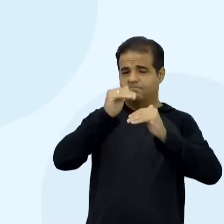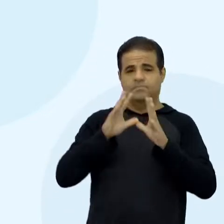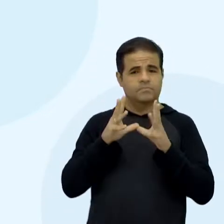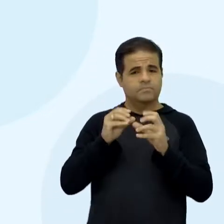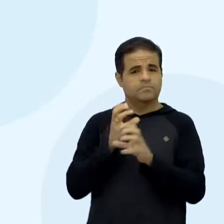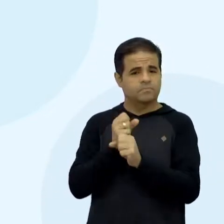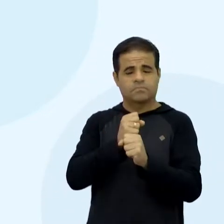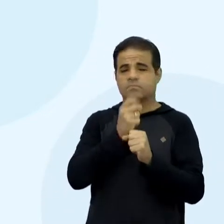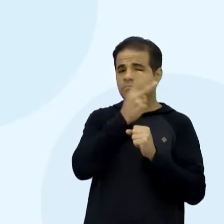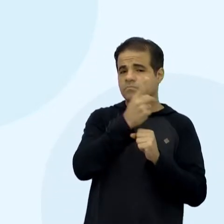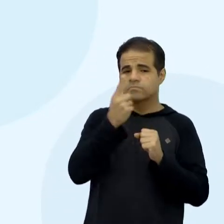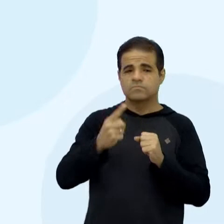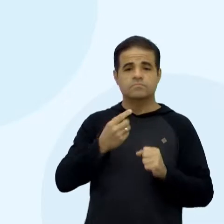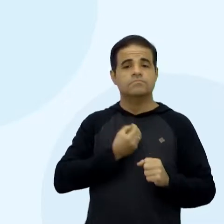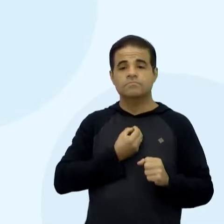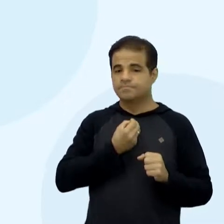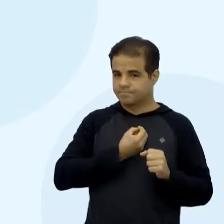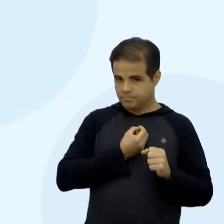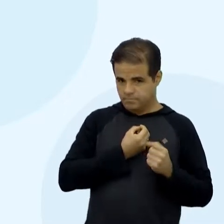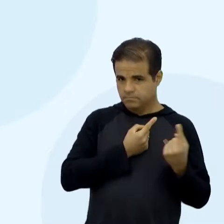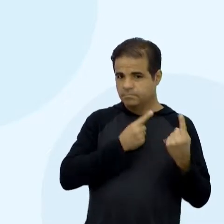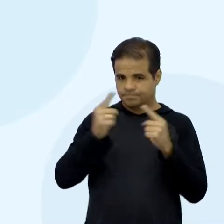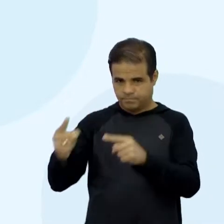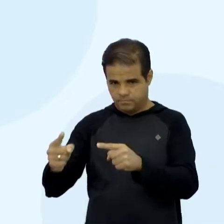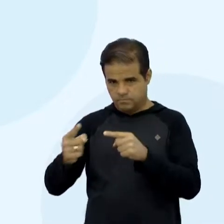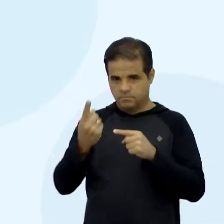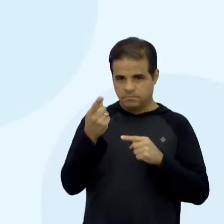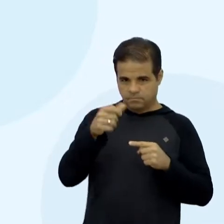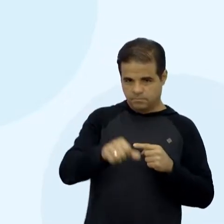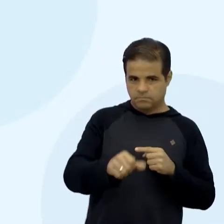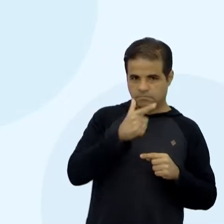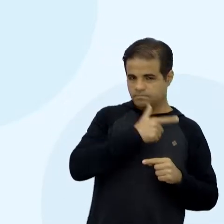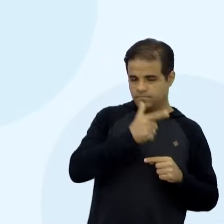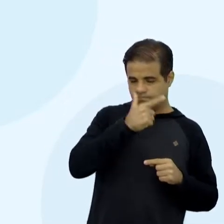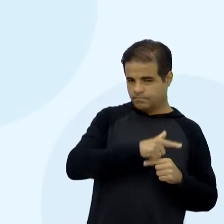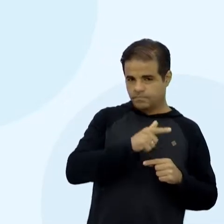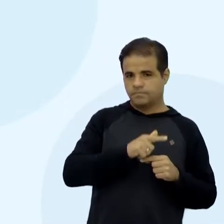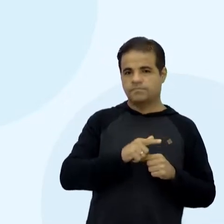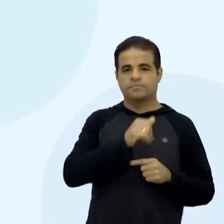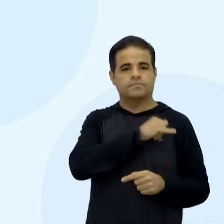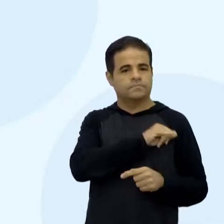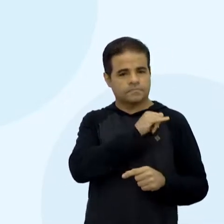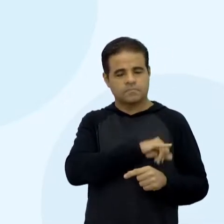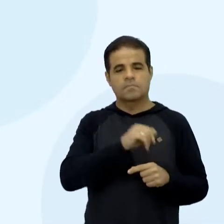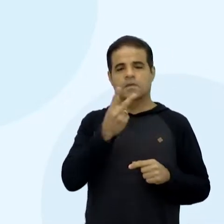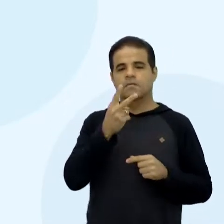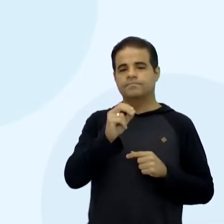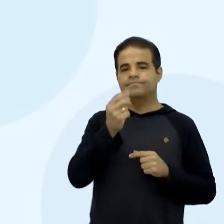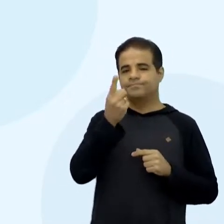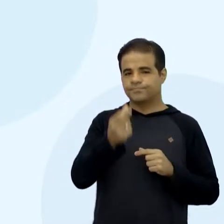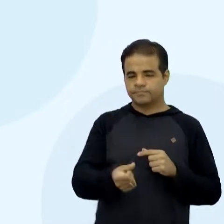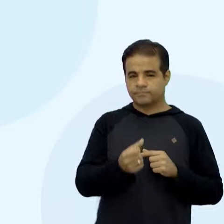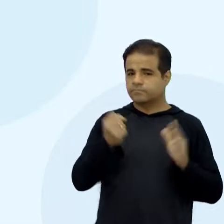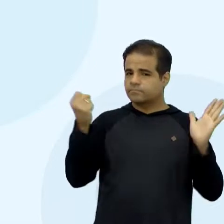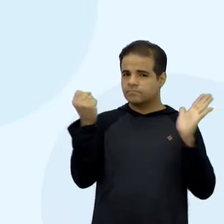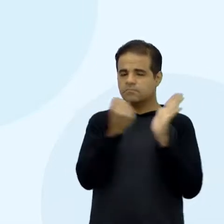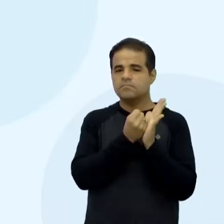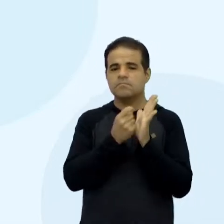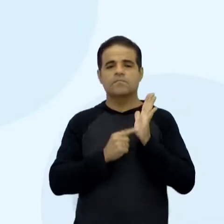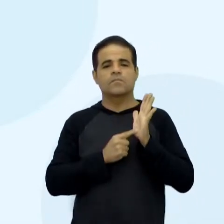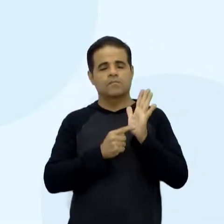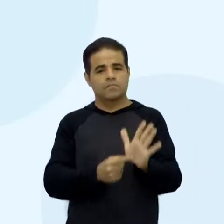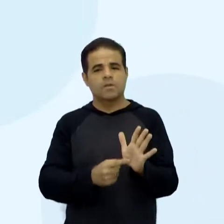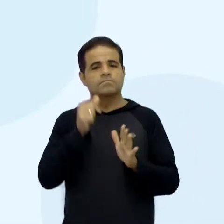um total de 21 medalhas contra 19 obtidas na edição Rio 2016. Essa marca mostra